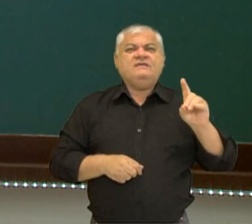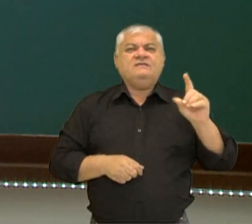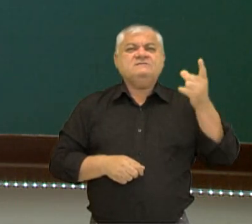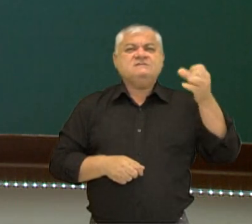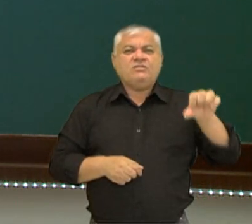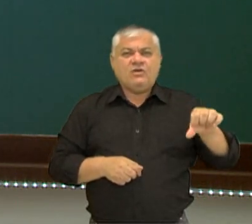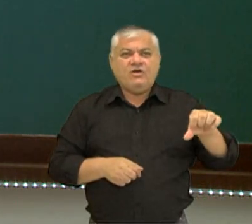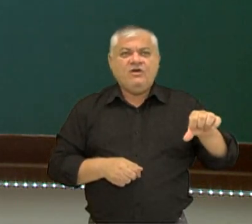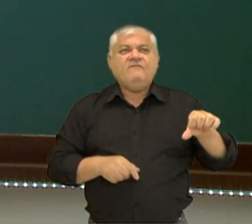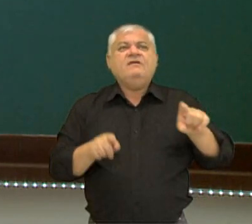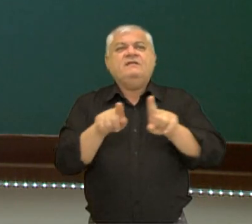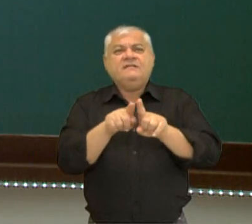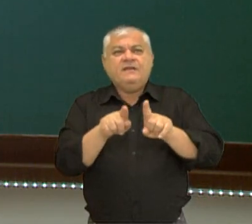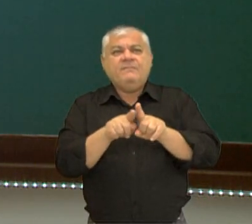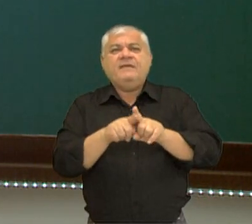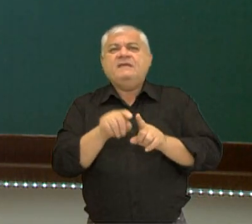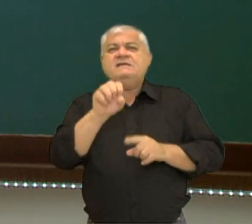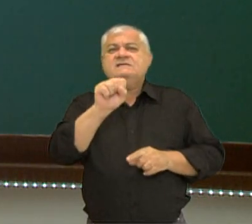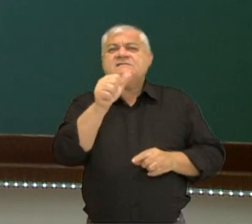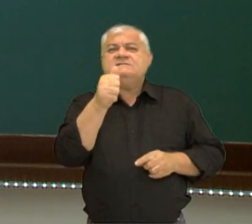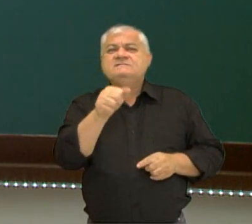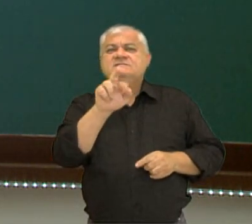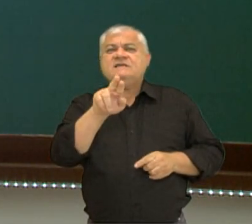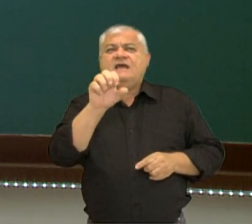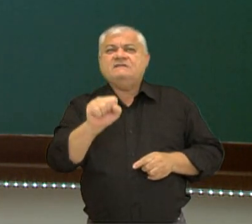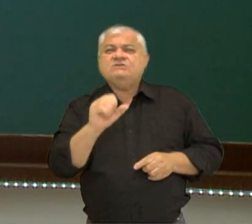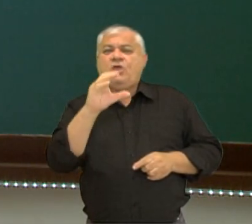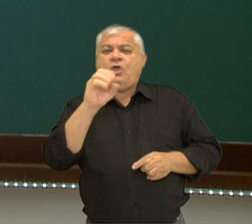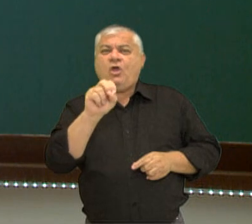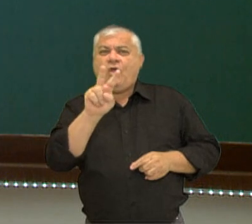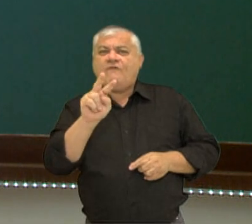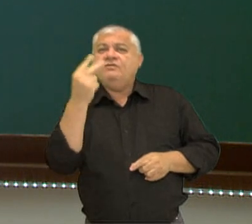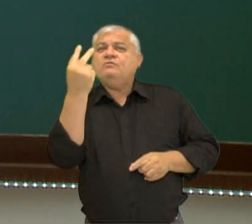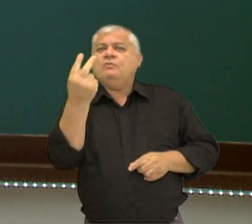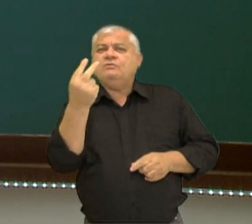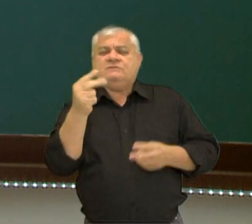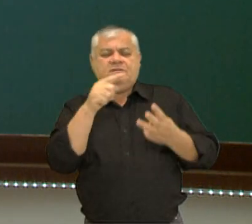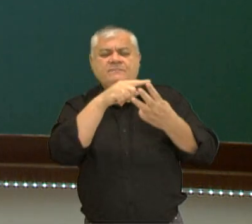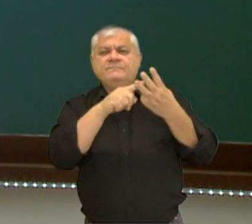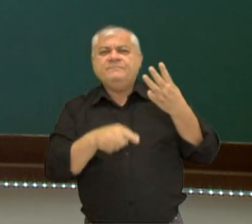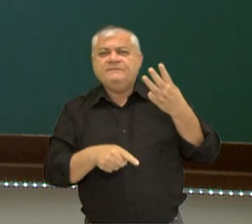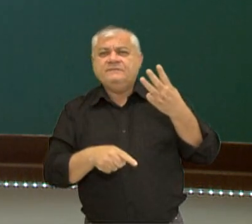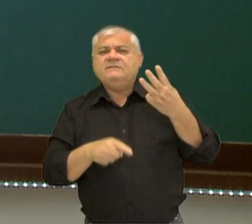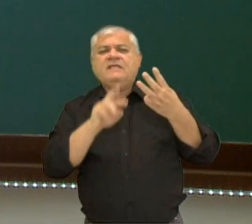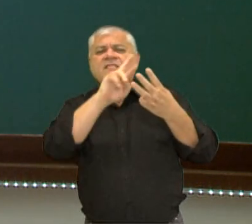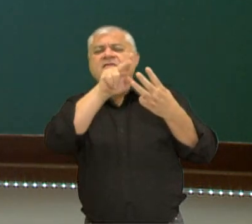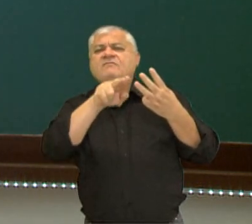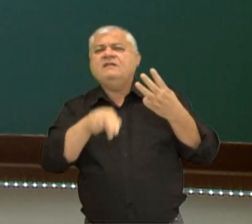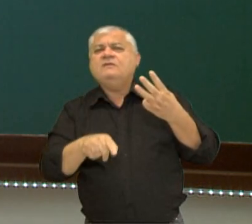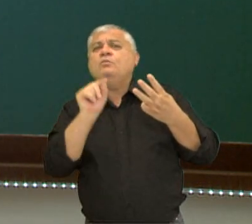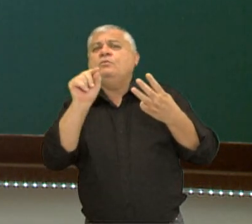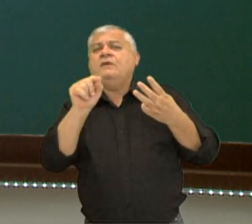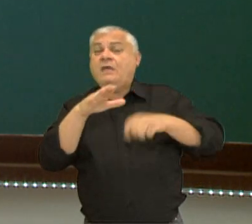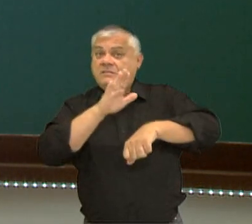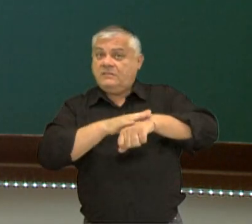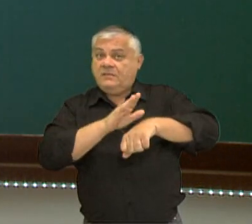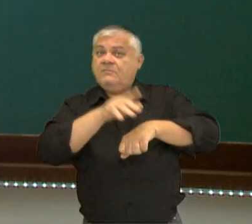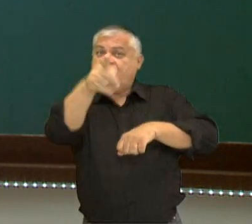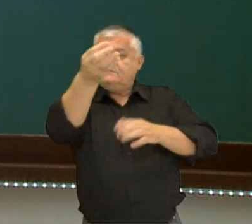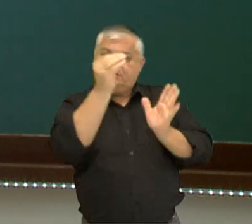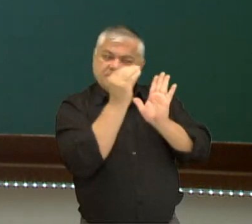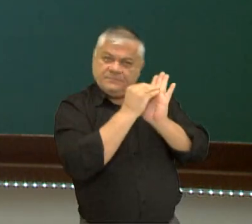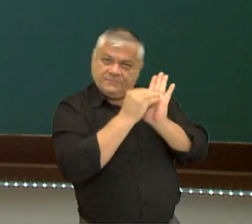também, SARS-CoV-2? Você lembra qual é a diferença? Então, vou te dar um tempinho para você colocar aí no seu caderno